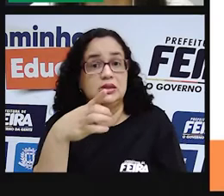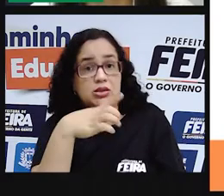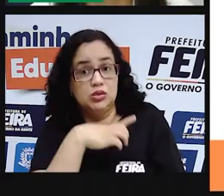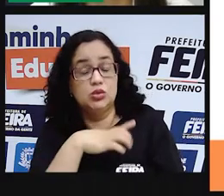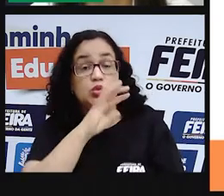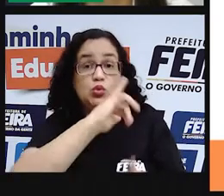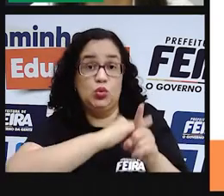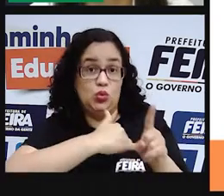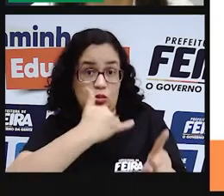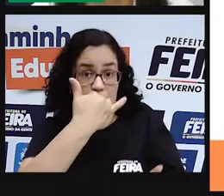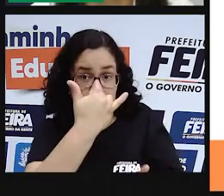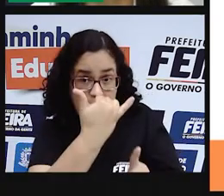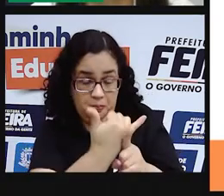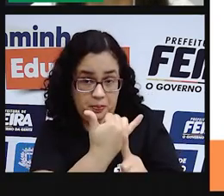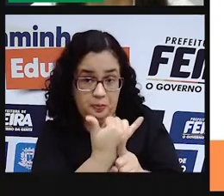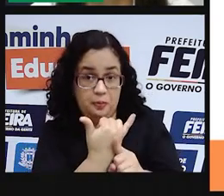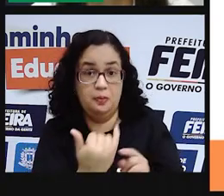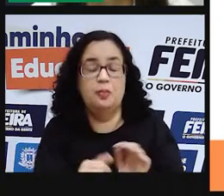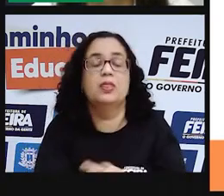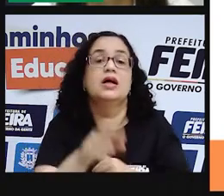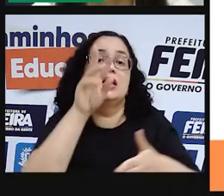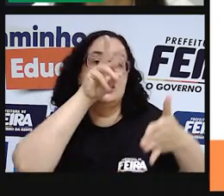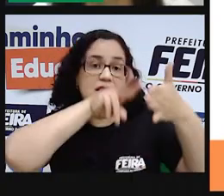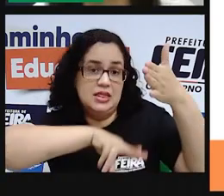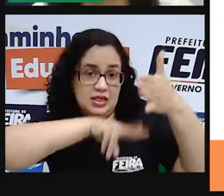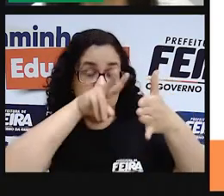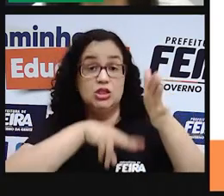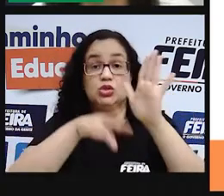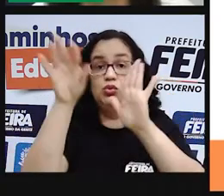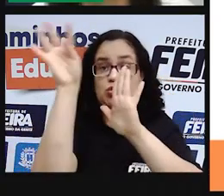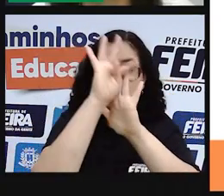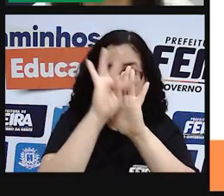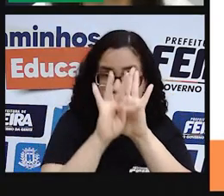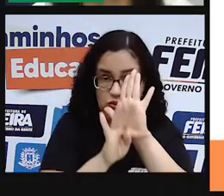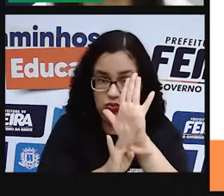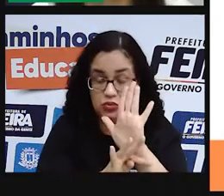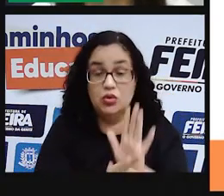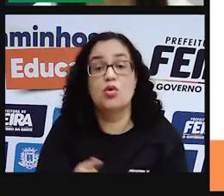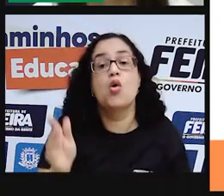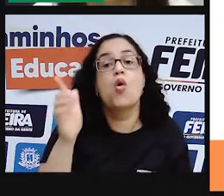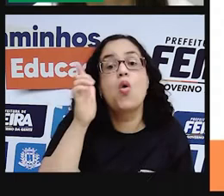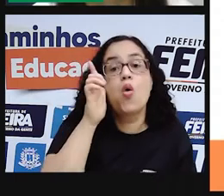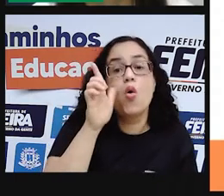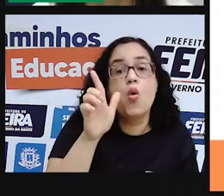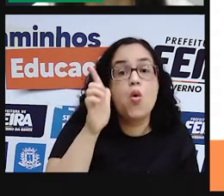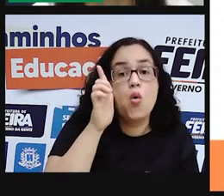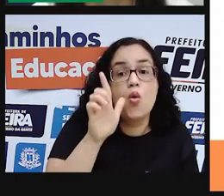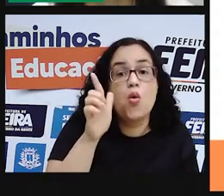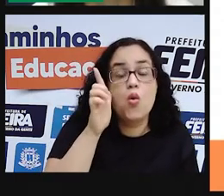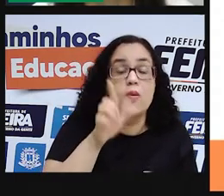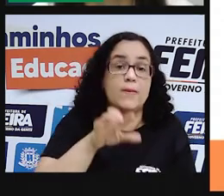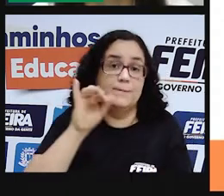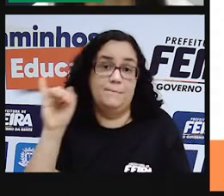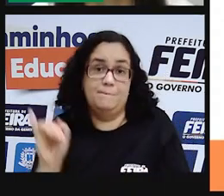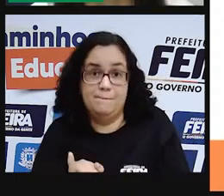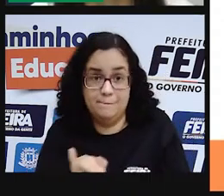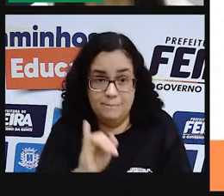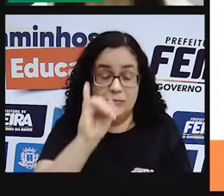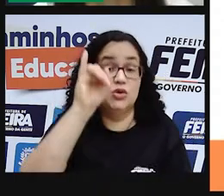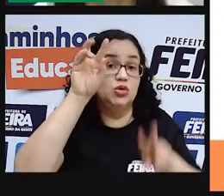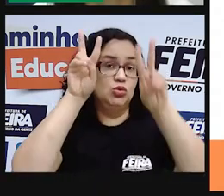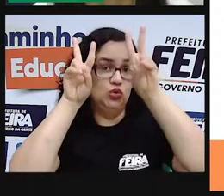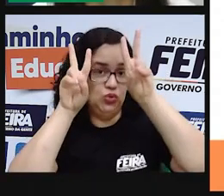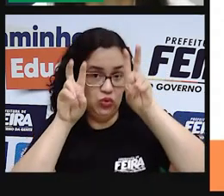de bullying? Vamos lá fazer a leitura desse texto para que a gente consiga aí algumas informações importantes sobre o